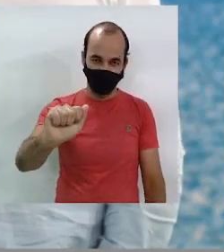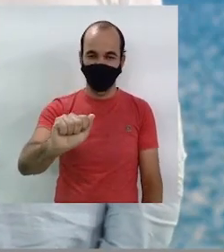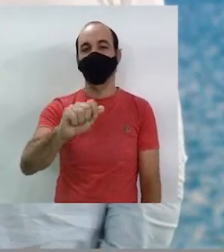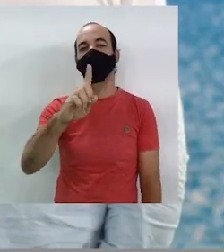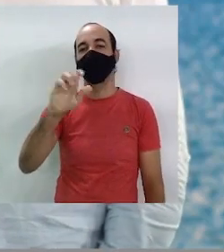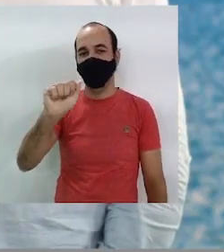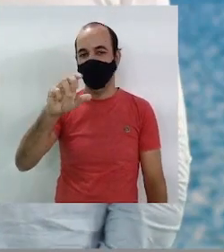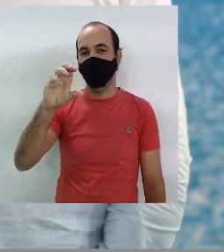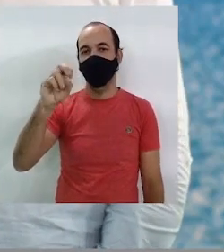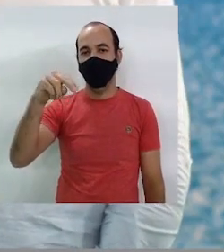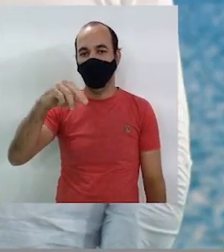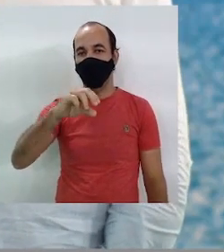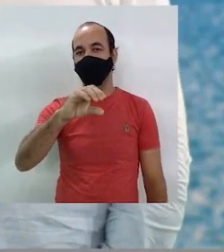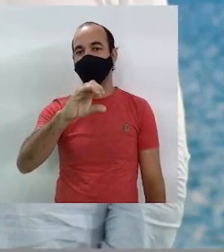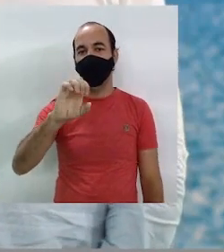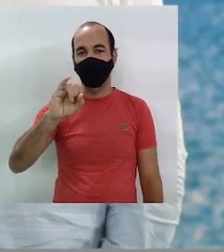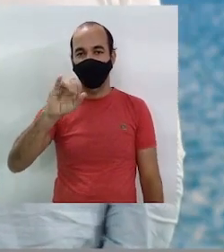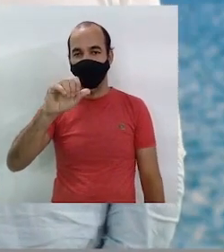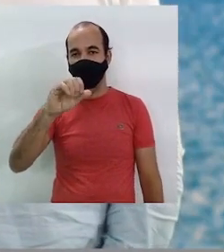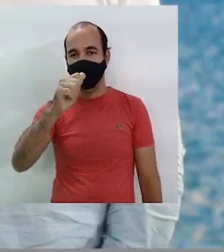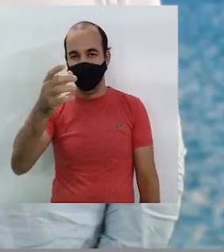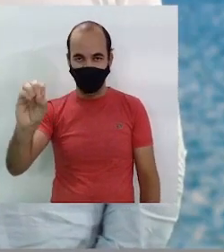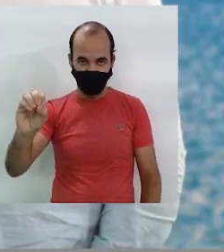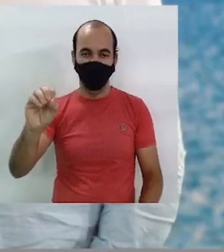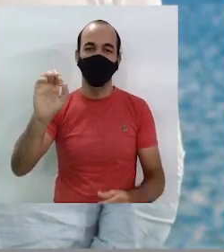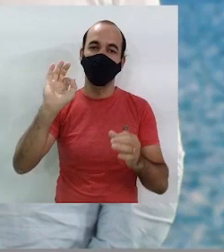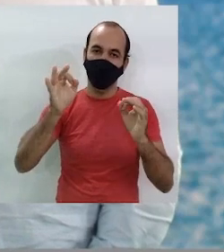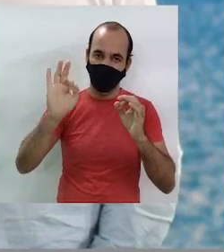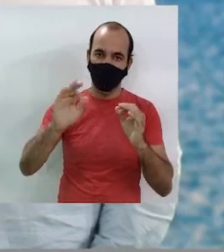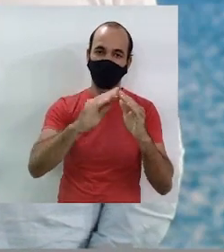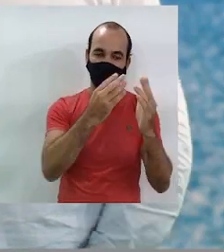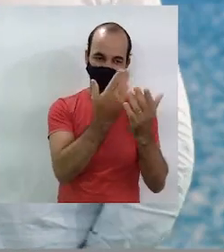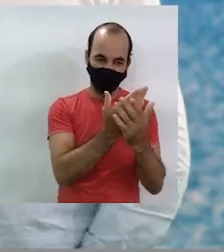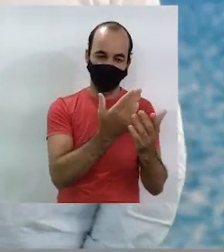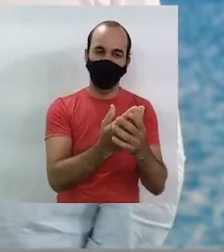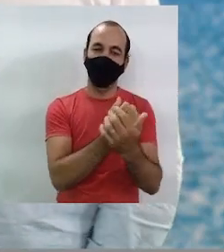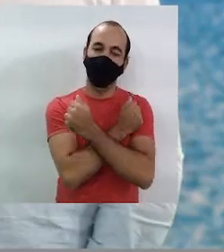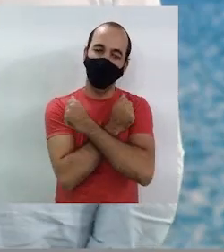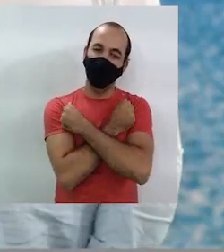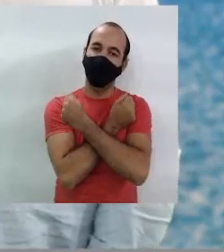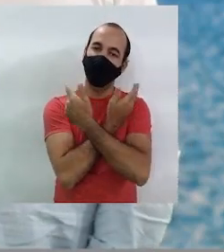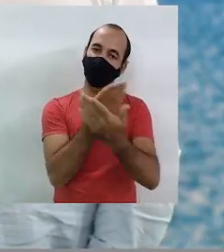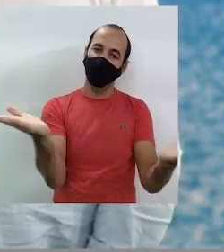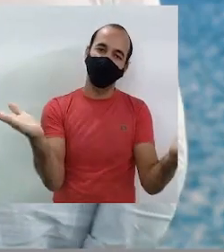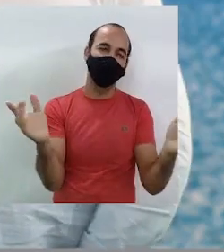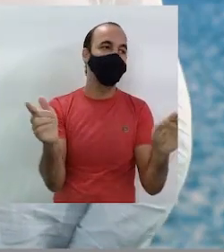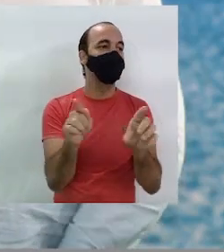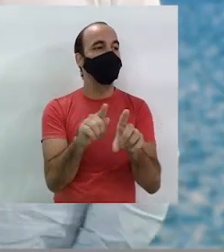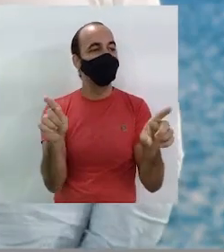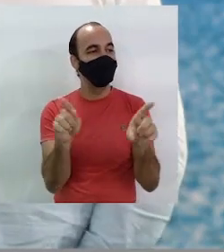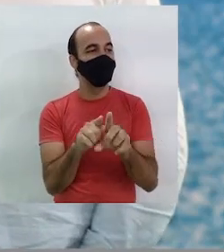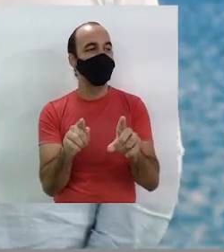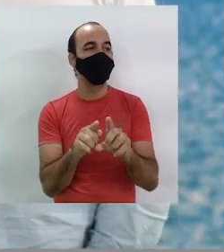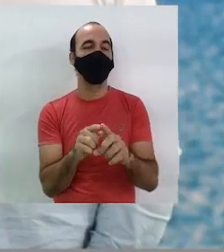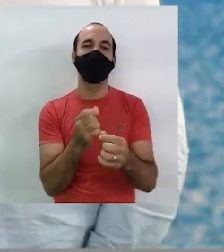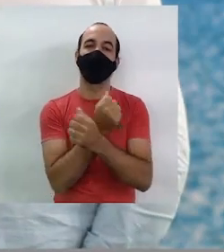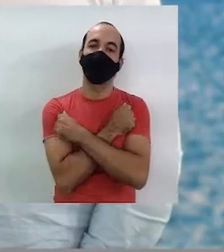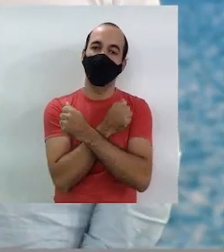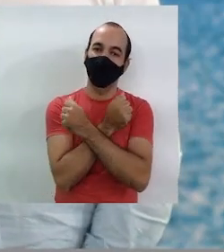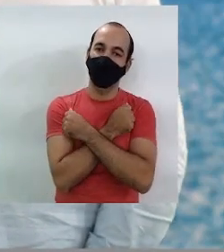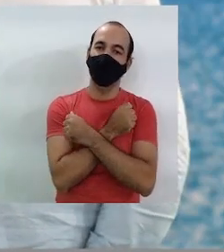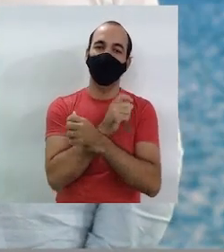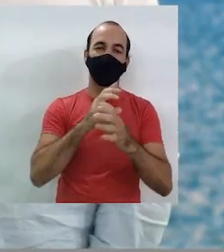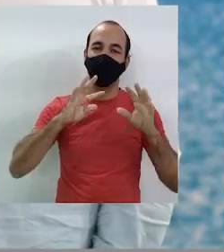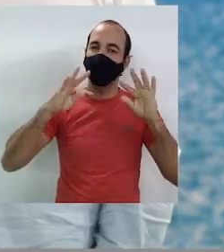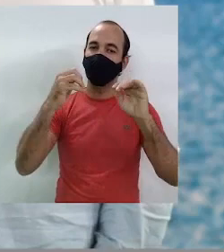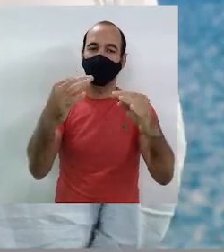Barros Lacerda. Vou falar sobre esse nome hoje também, a gente vai conversar sobre isso. E mandar um abraço para todos